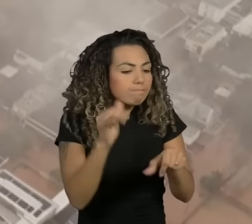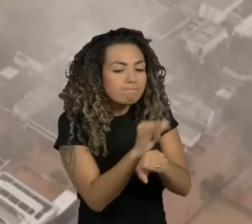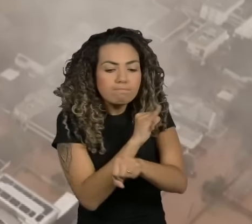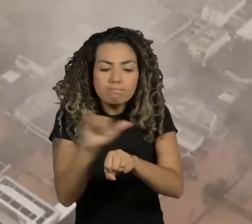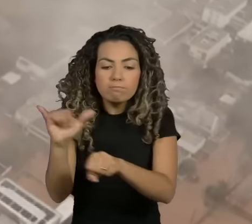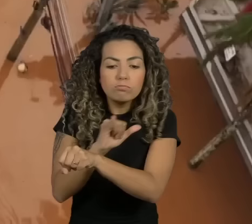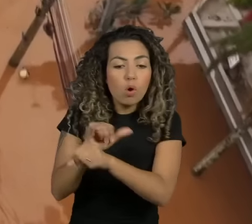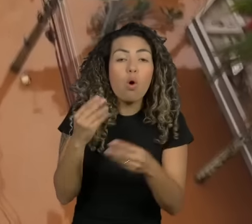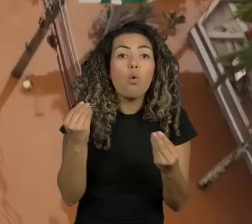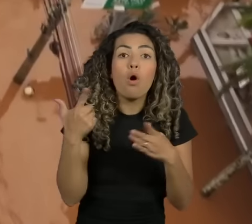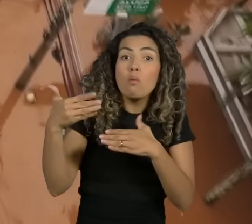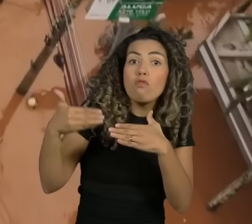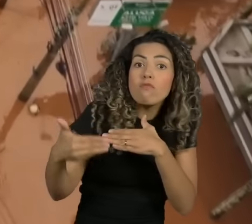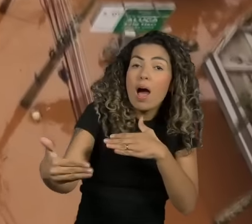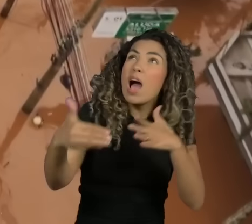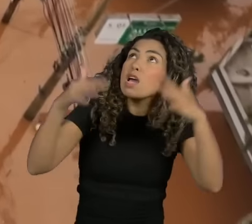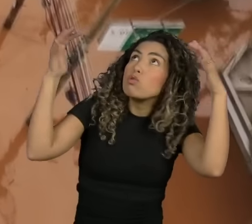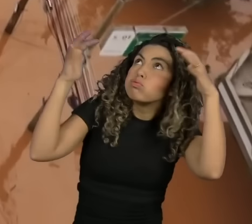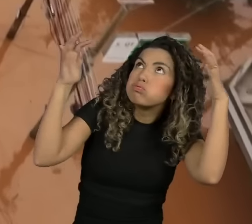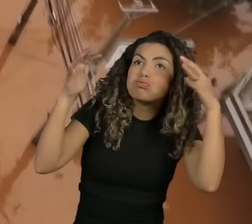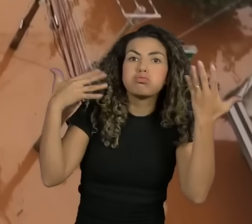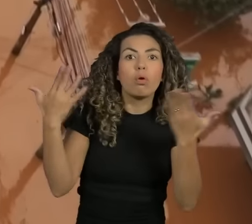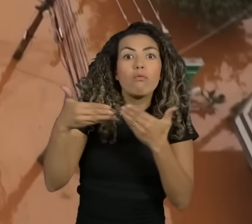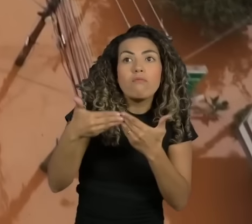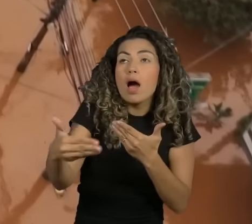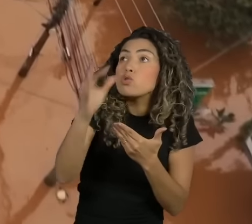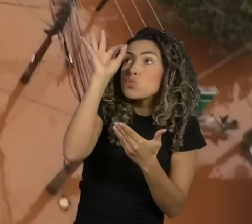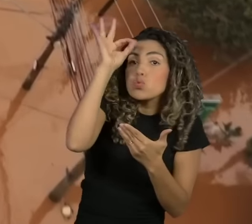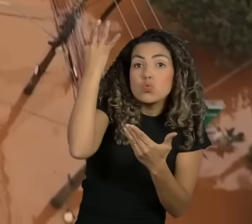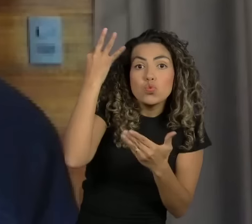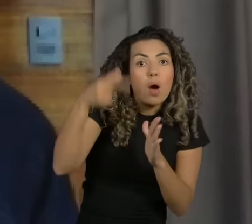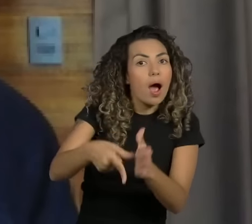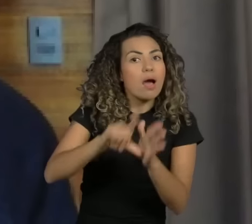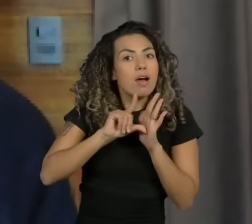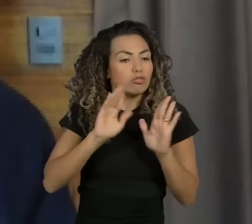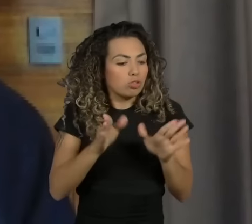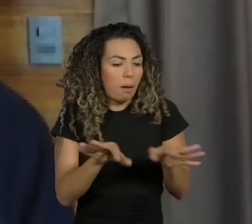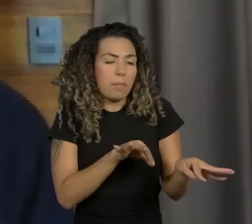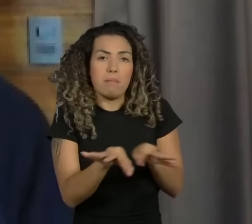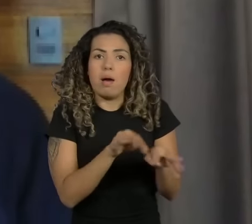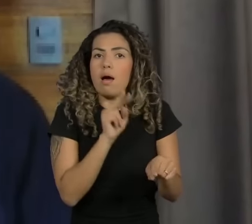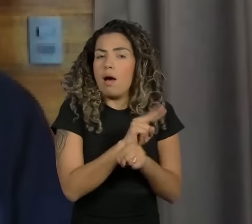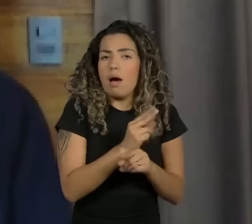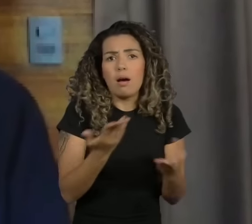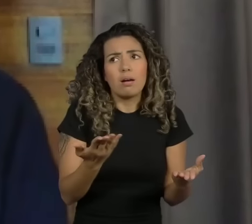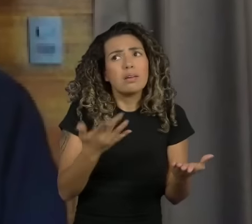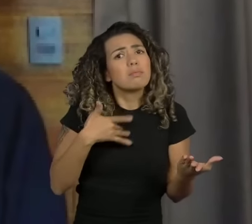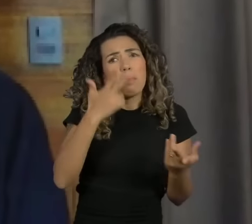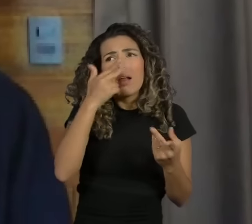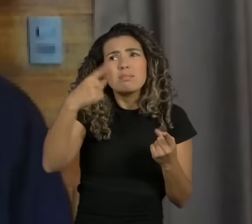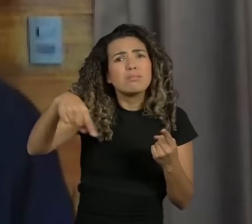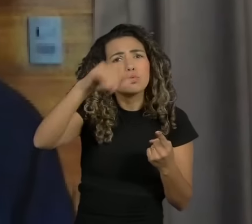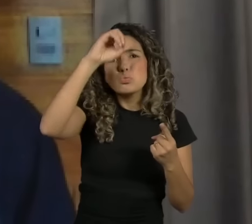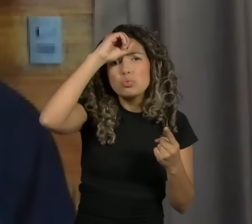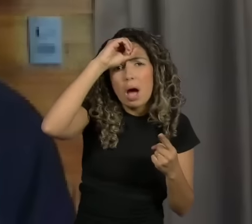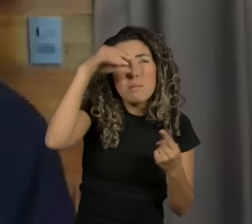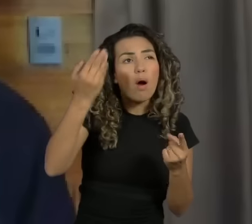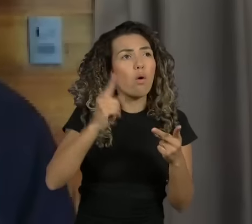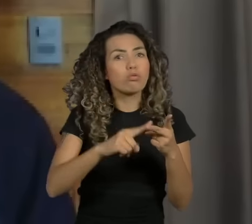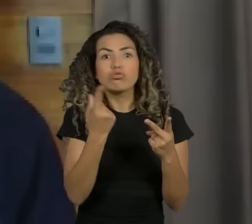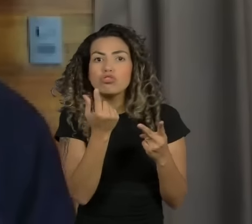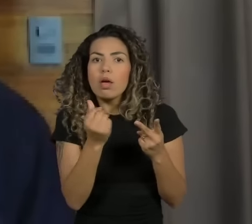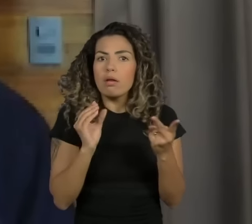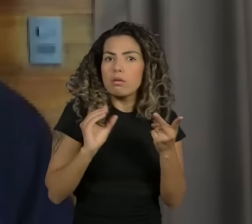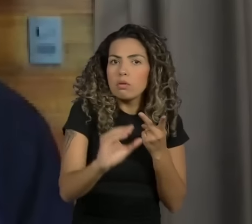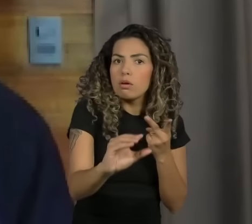população e assistência já desenhados. Então, seja por ignorância, interesse econômico, ou mesmo uma visão